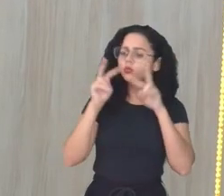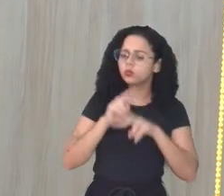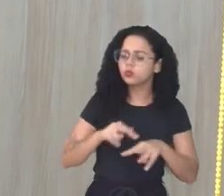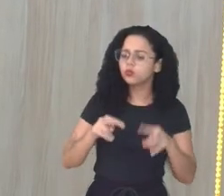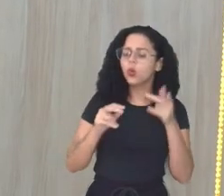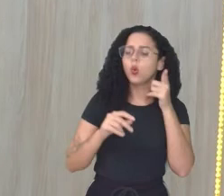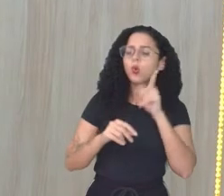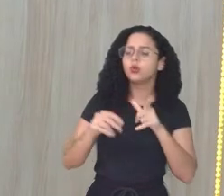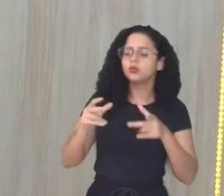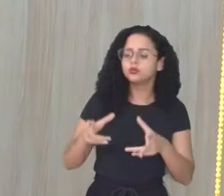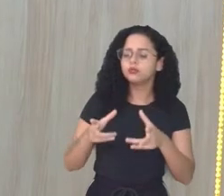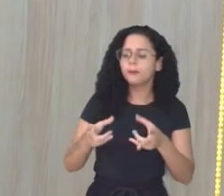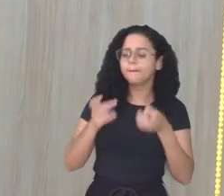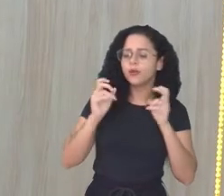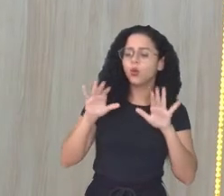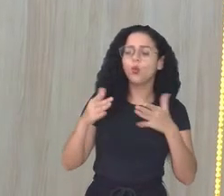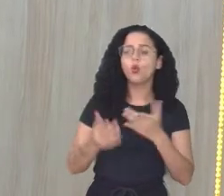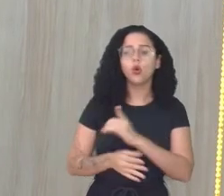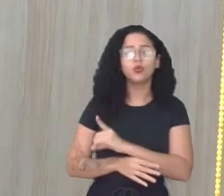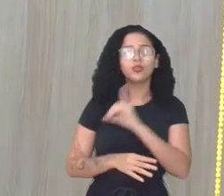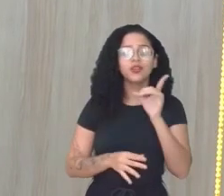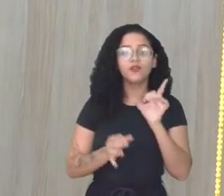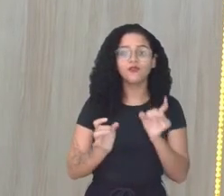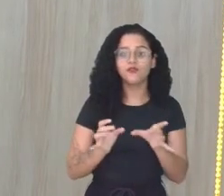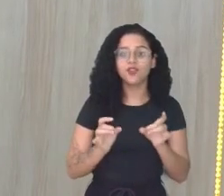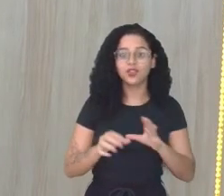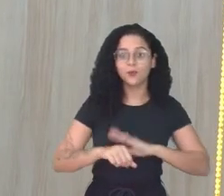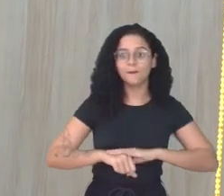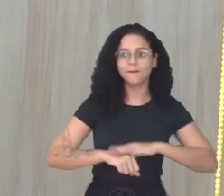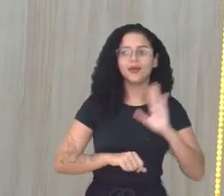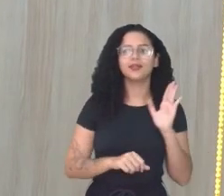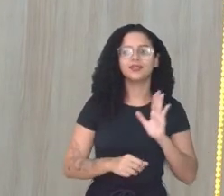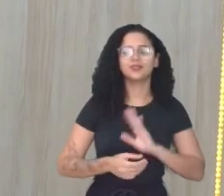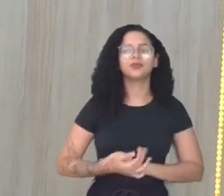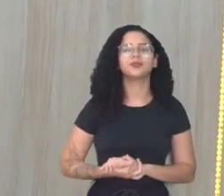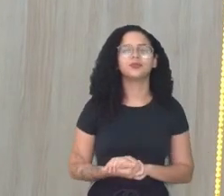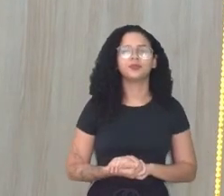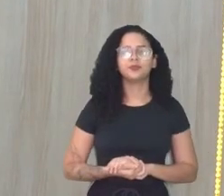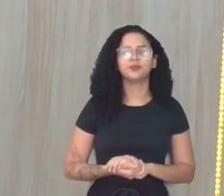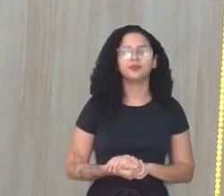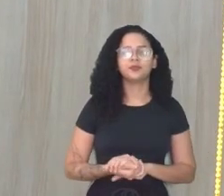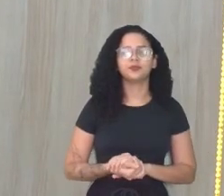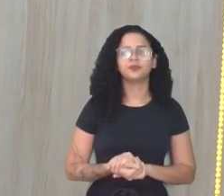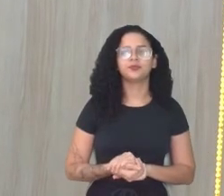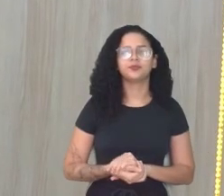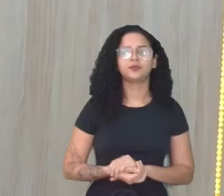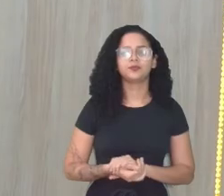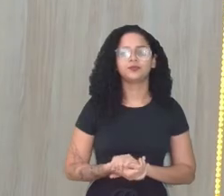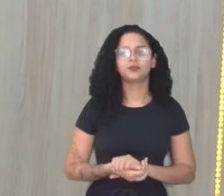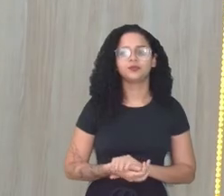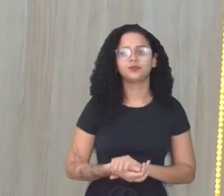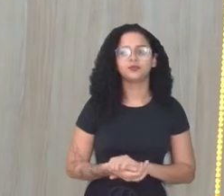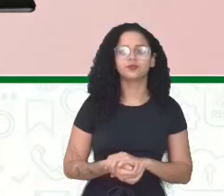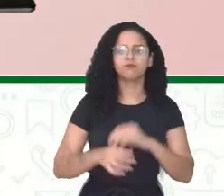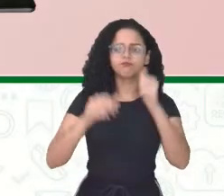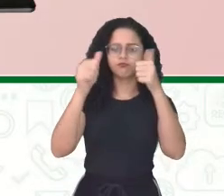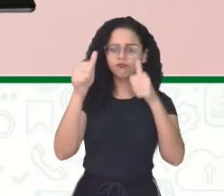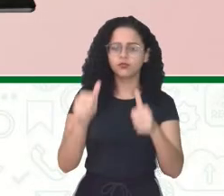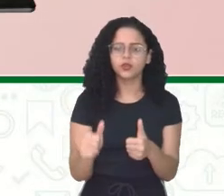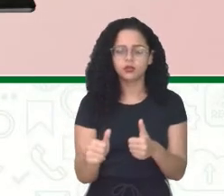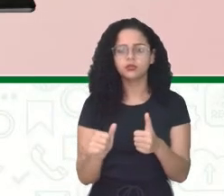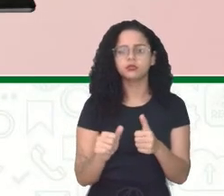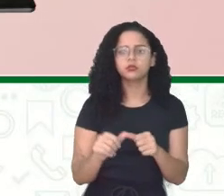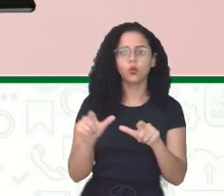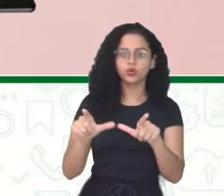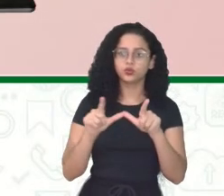já sabe qual foi o dia que vendeu mais, tá certo? Então, vamos lá, analisar